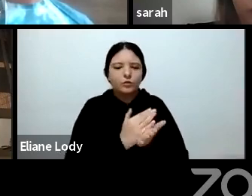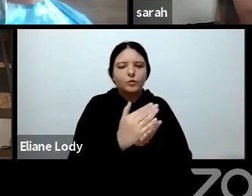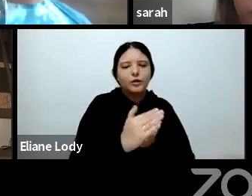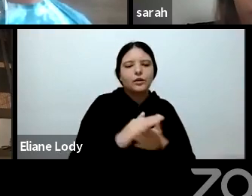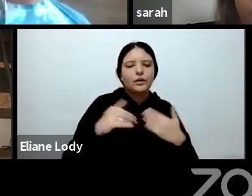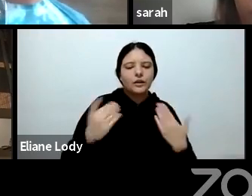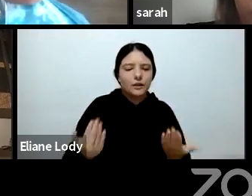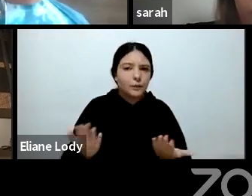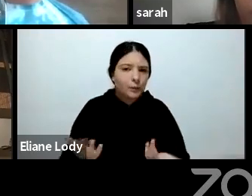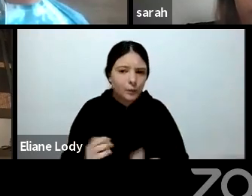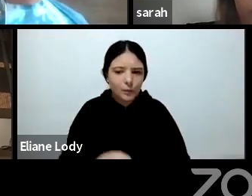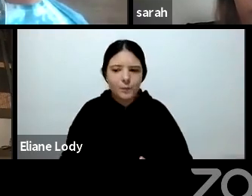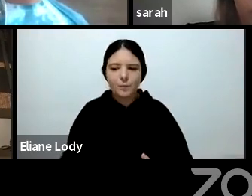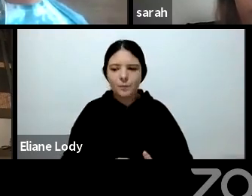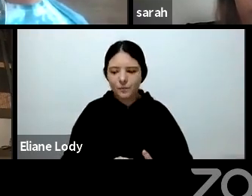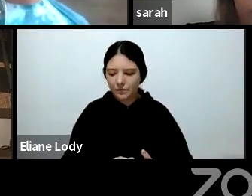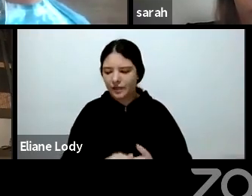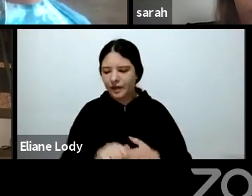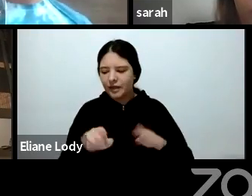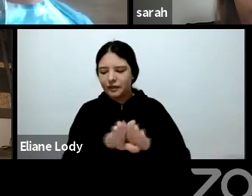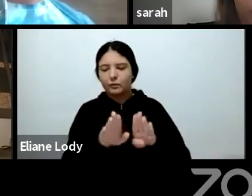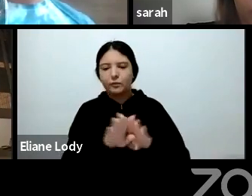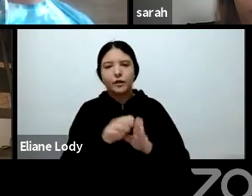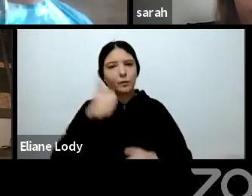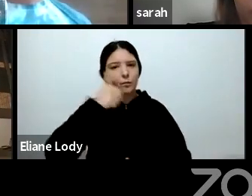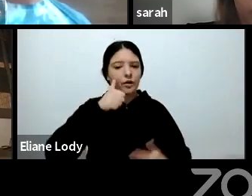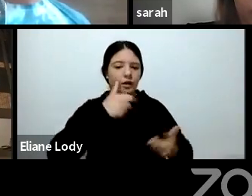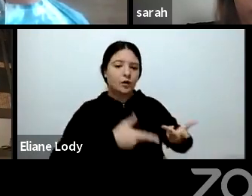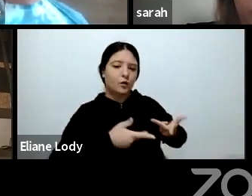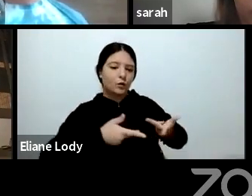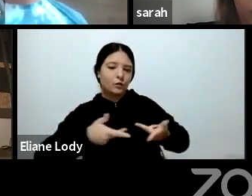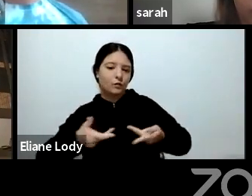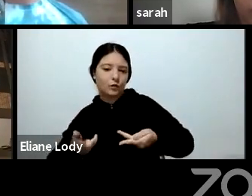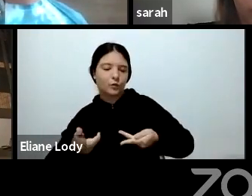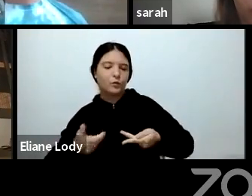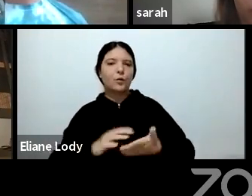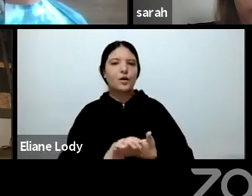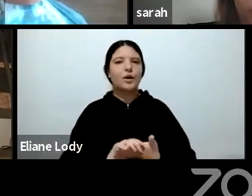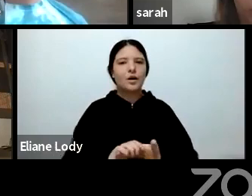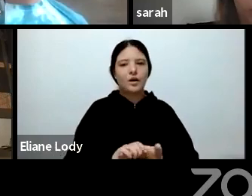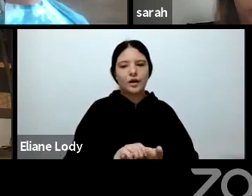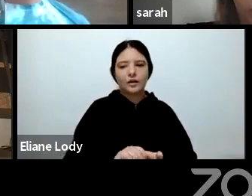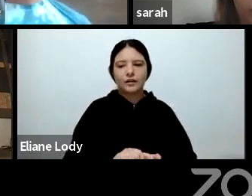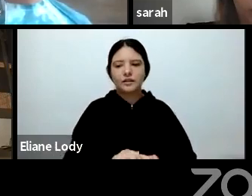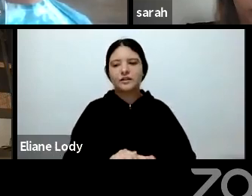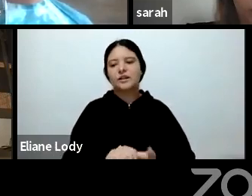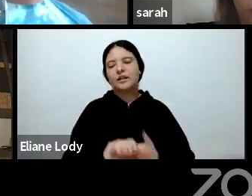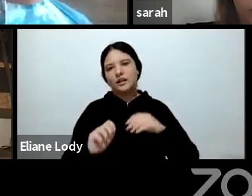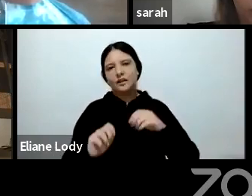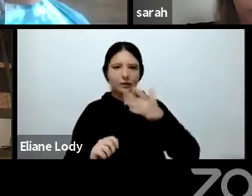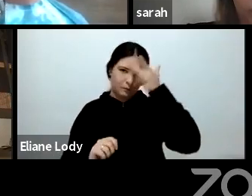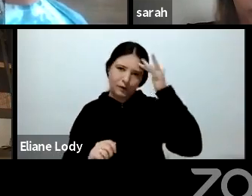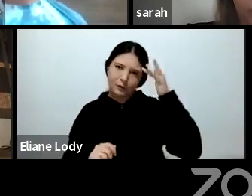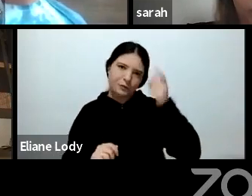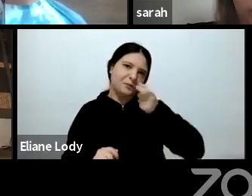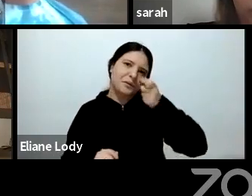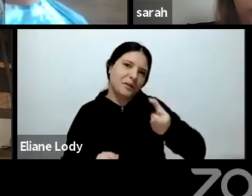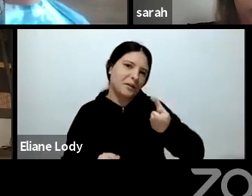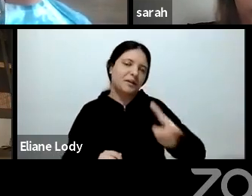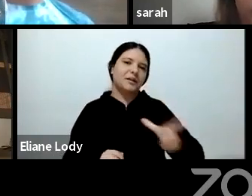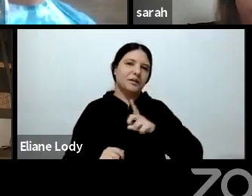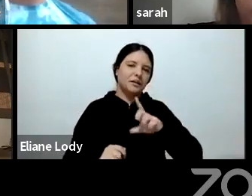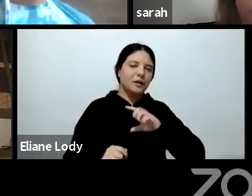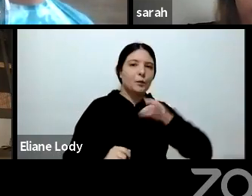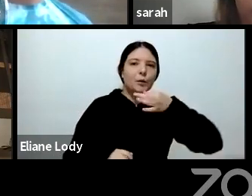assim, ela fez um convite aberto para, enfim, quem tivesse interesse em ser